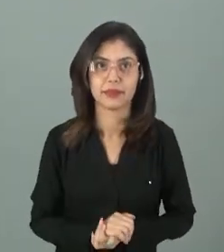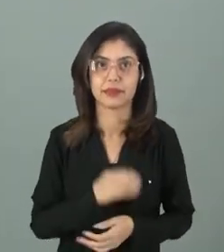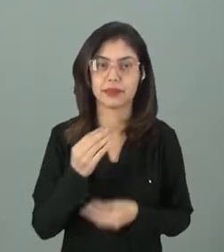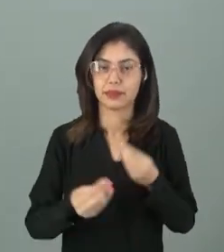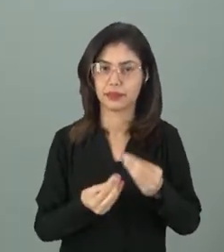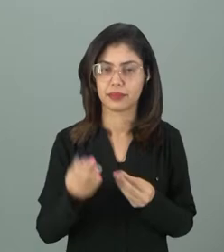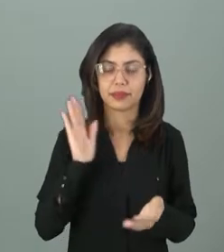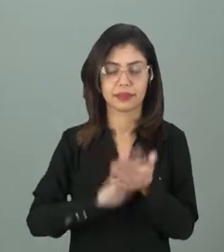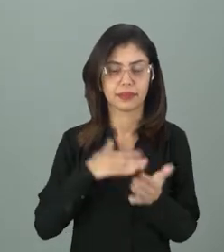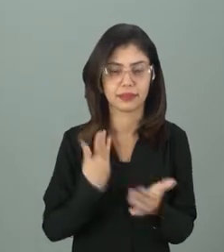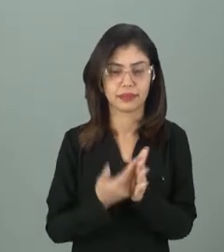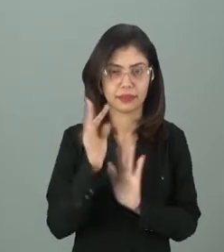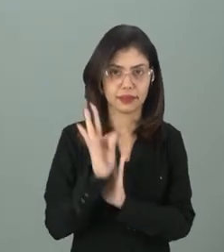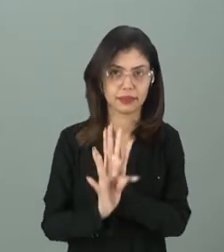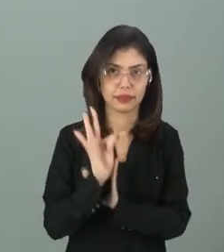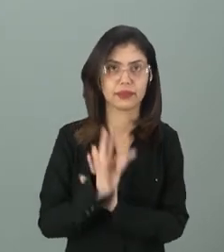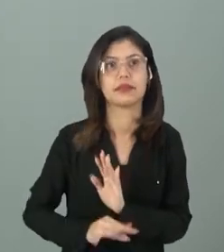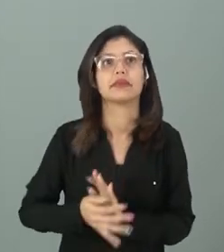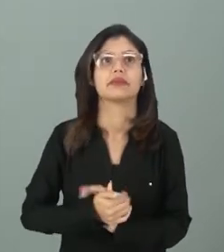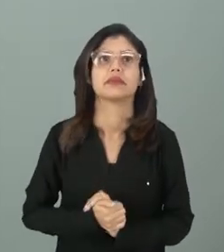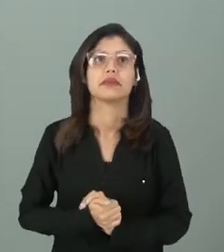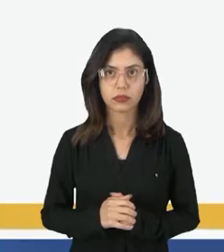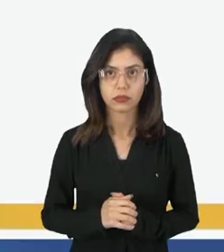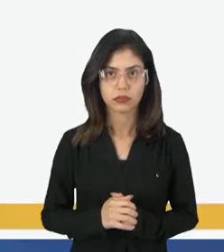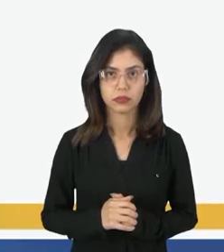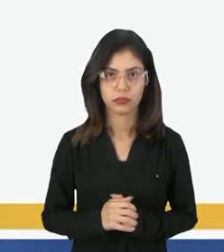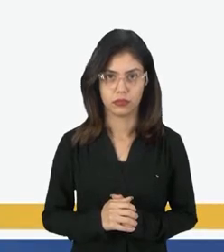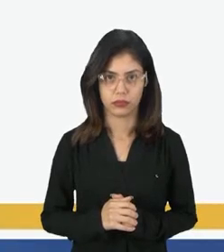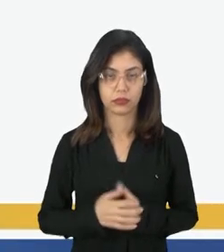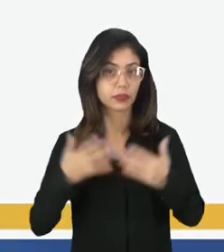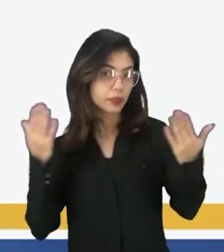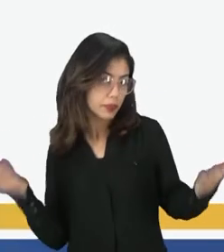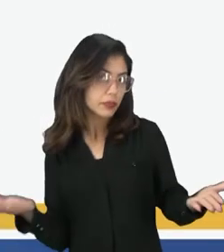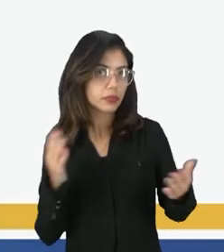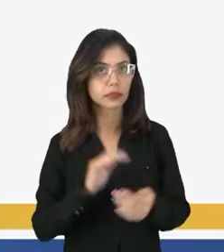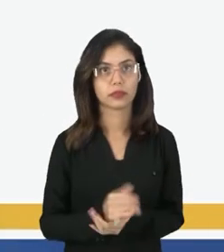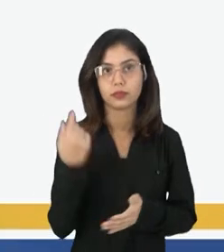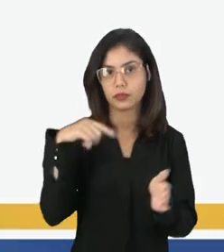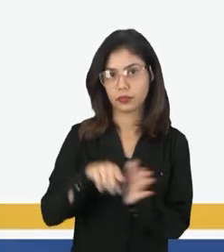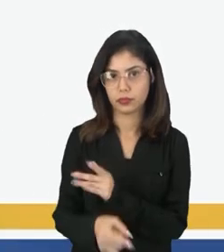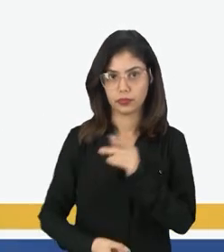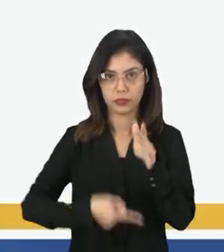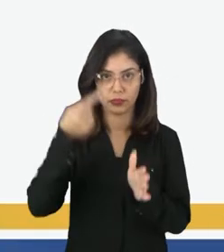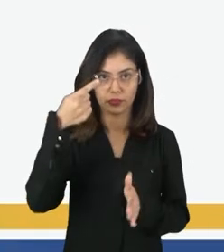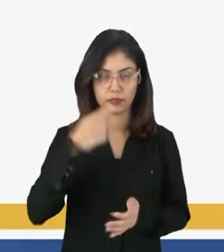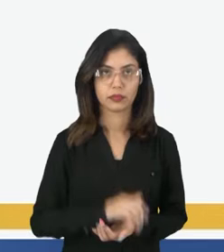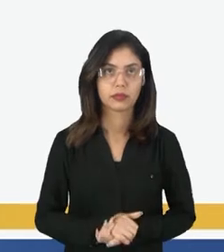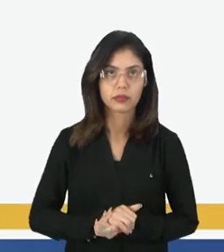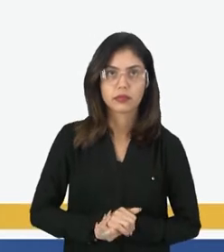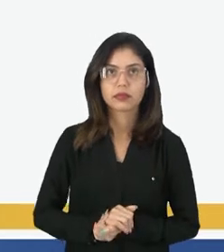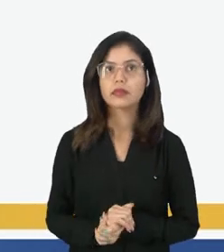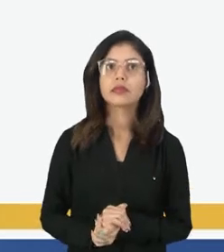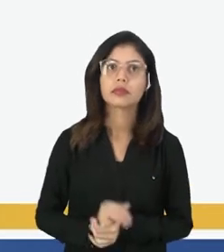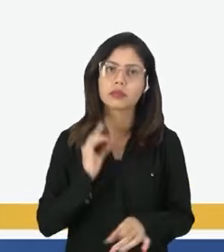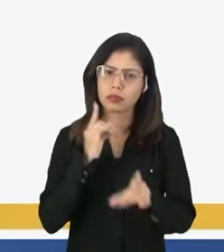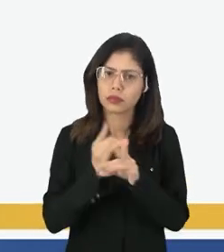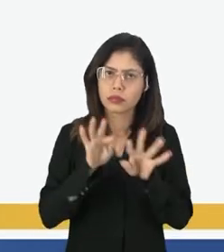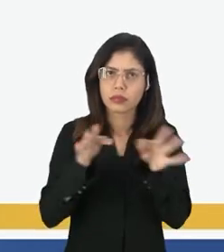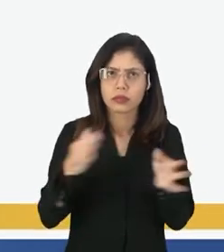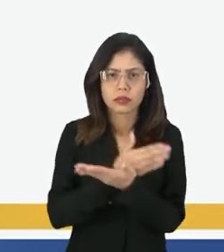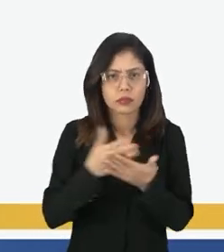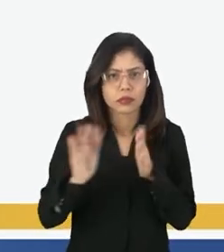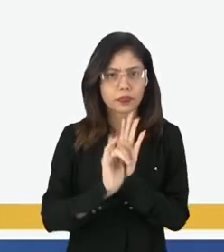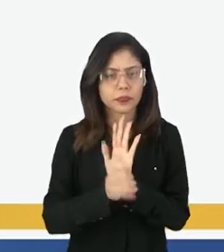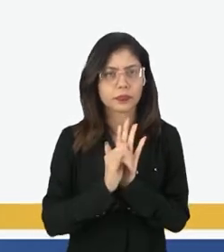vamos lá para a interpretação desse texto aí bom então questão 1 identifique a frase